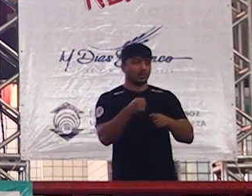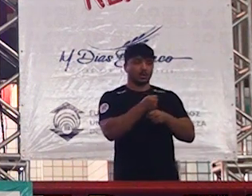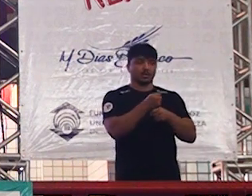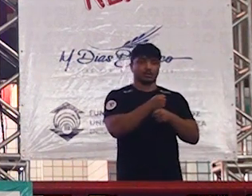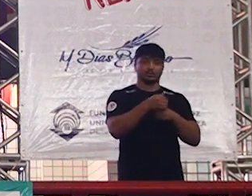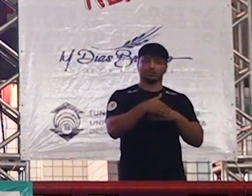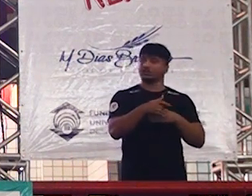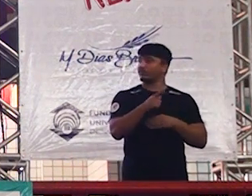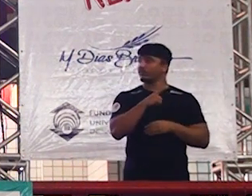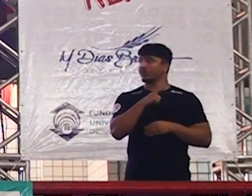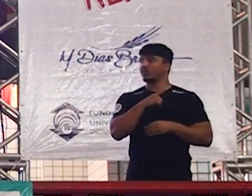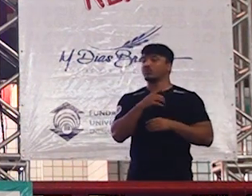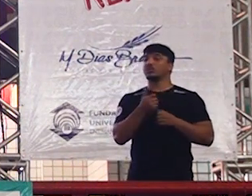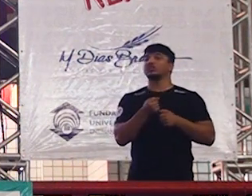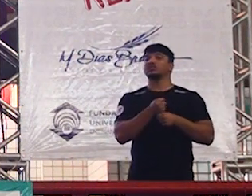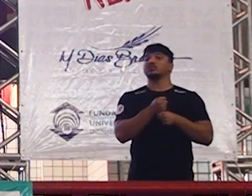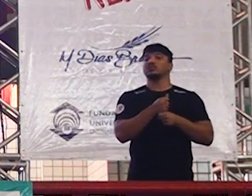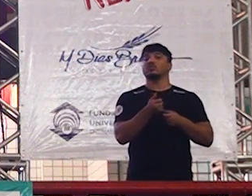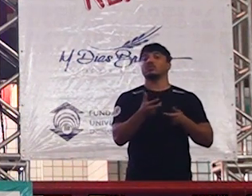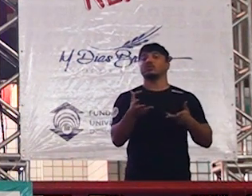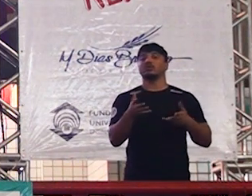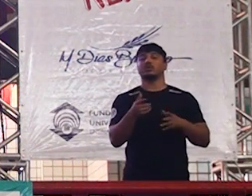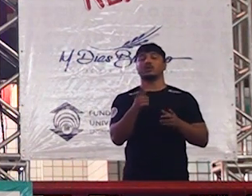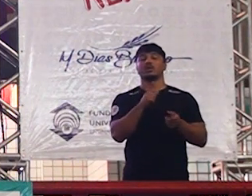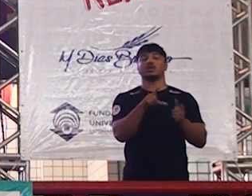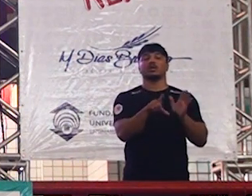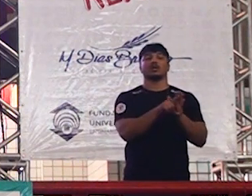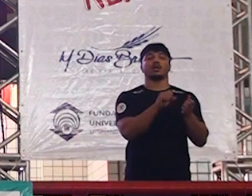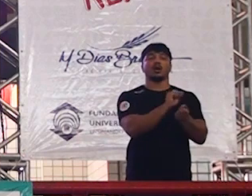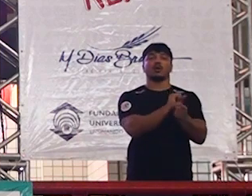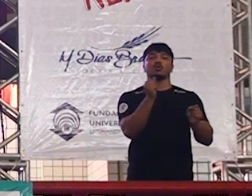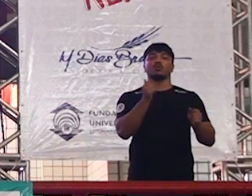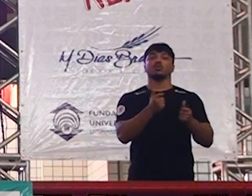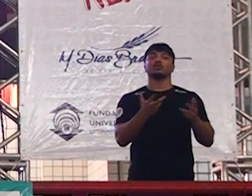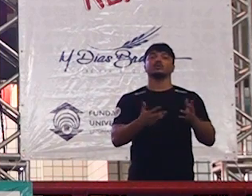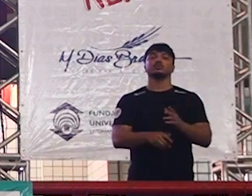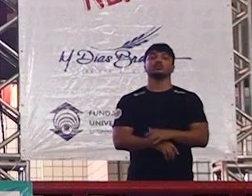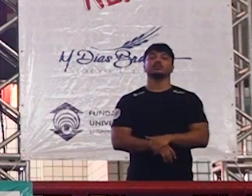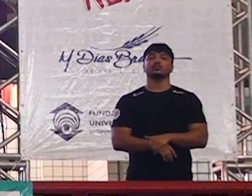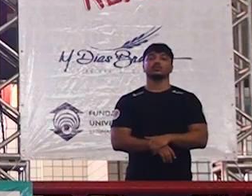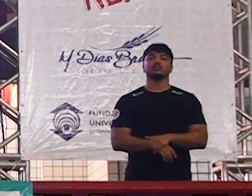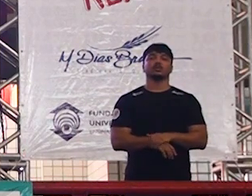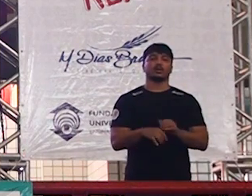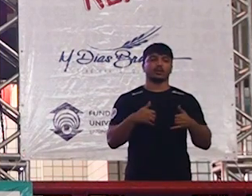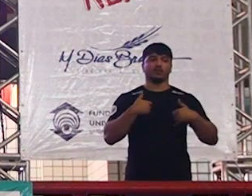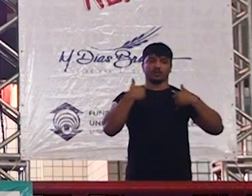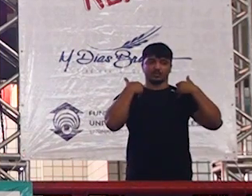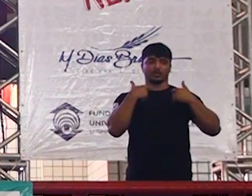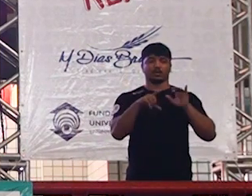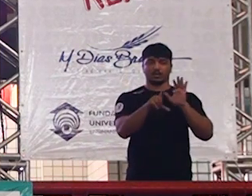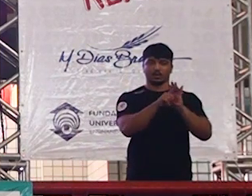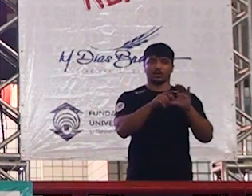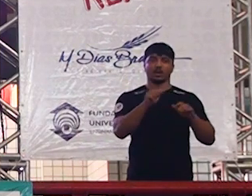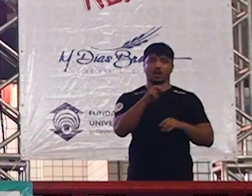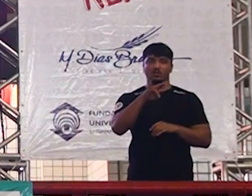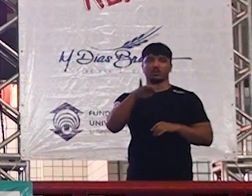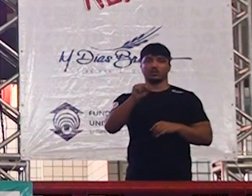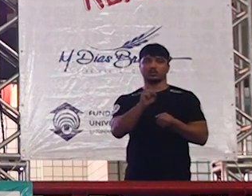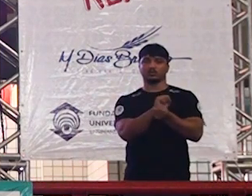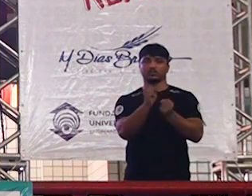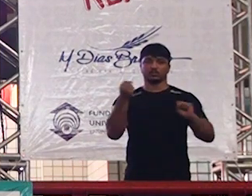ano, completamos quantos anos da Lei Áurea? É aniversário da Lei Áurea, galera.